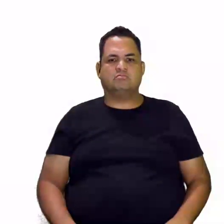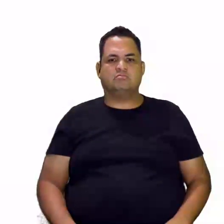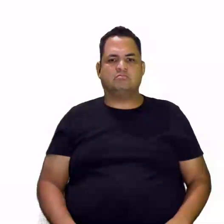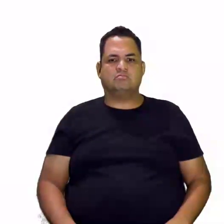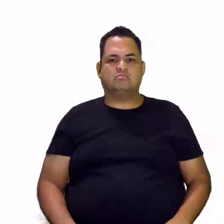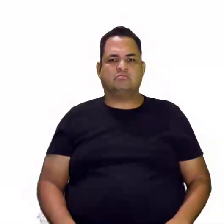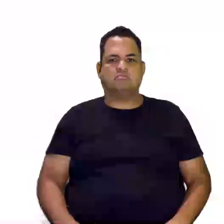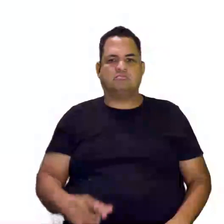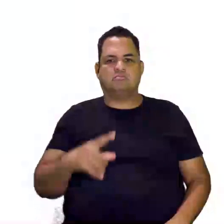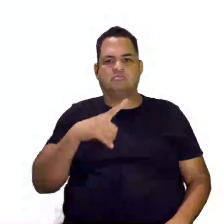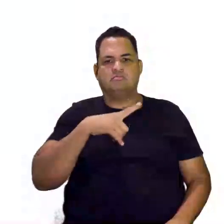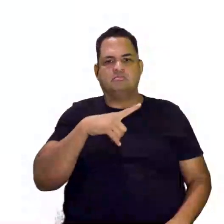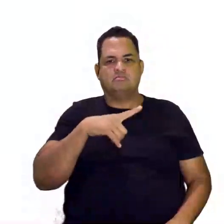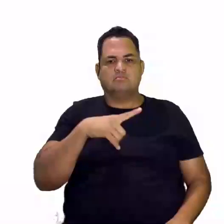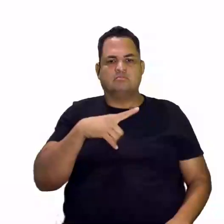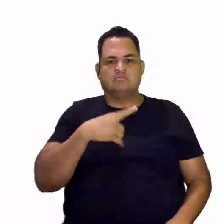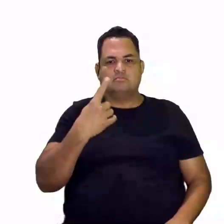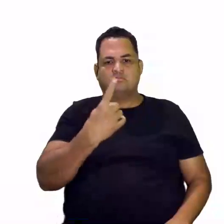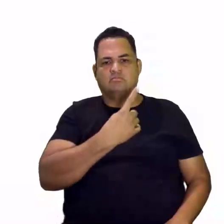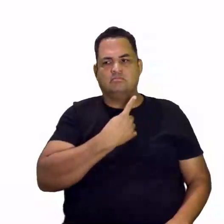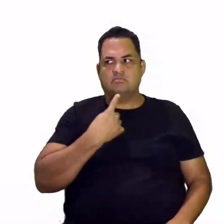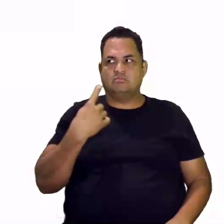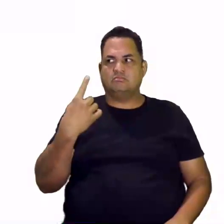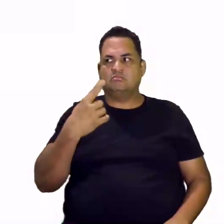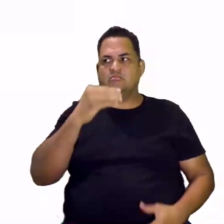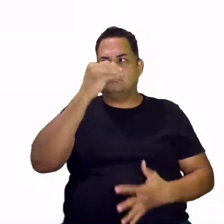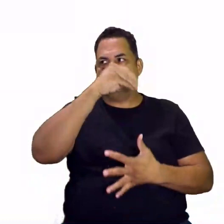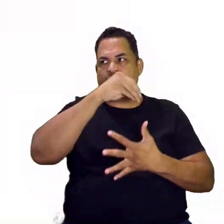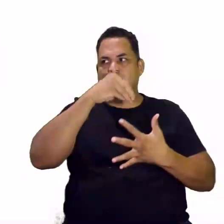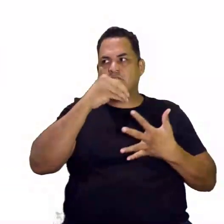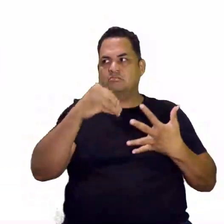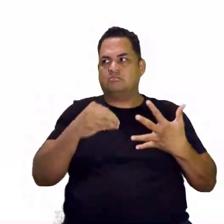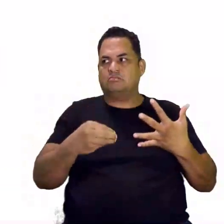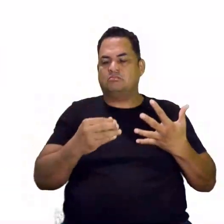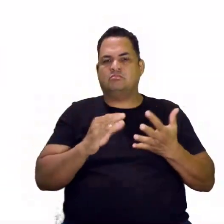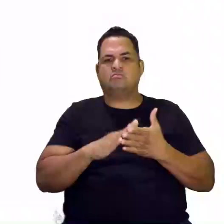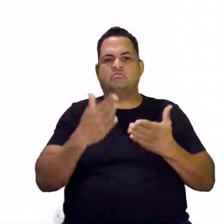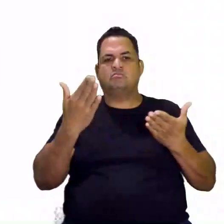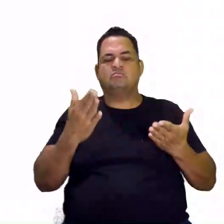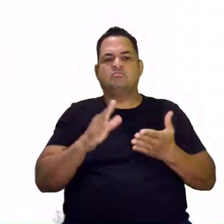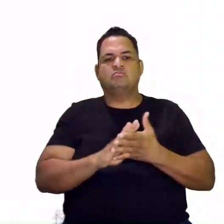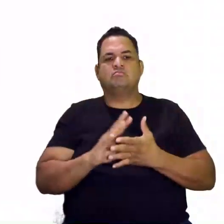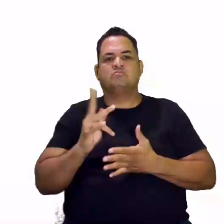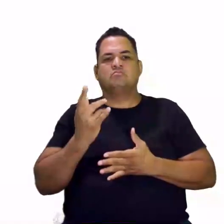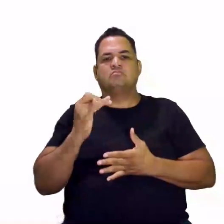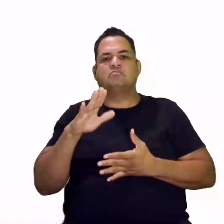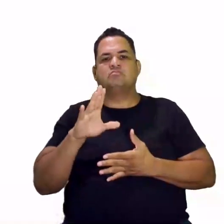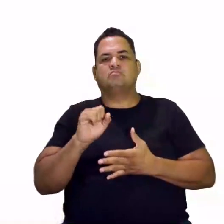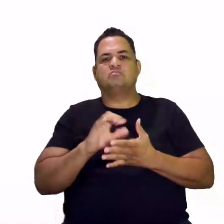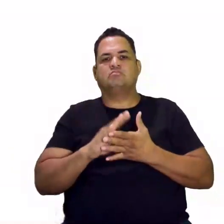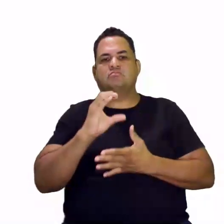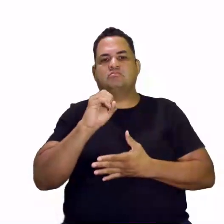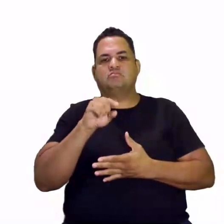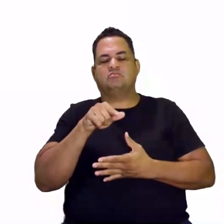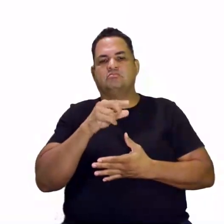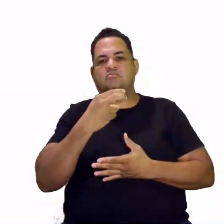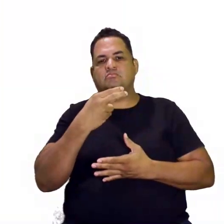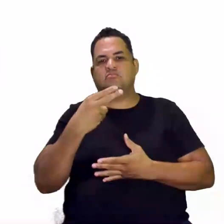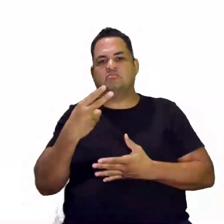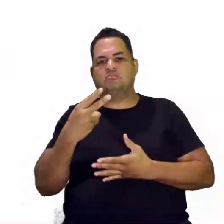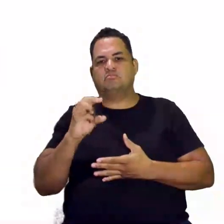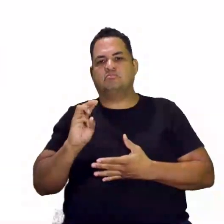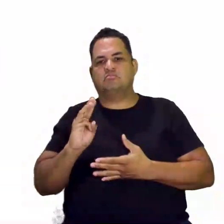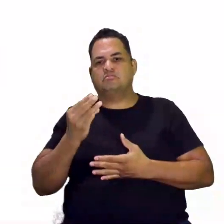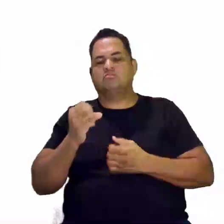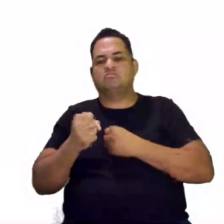gente chega na nossa espécie Homo sapiens, 0,2 milhões